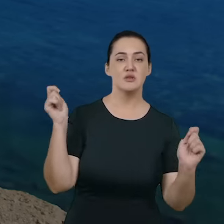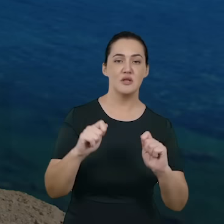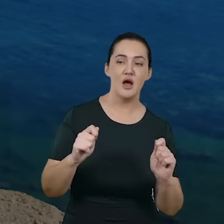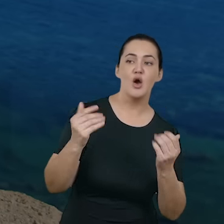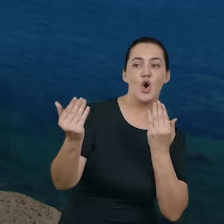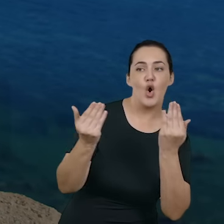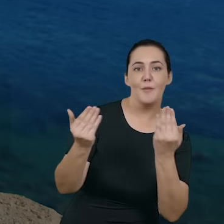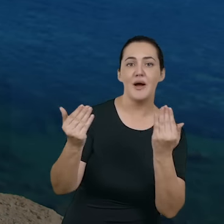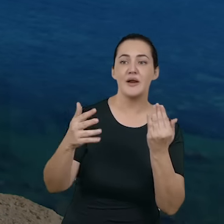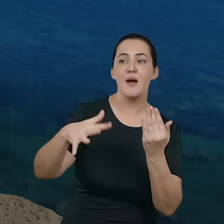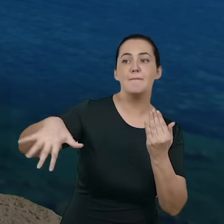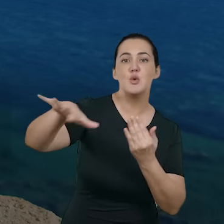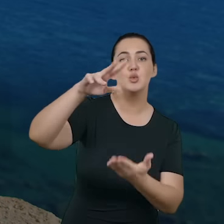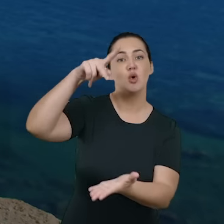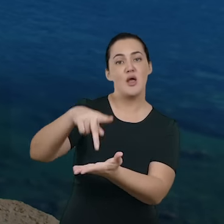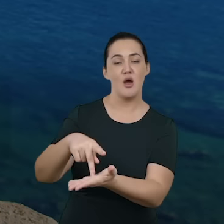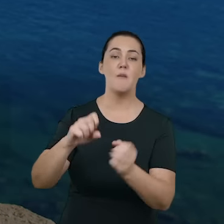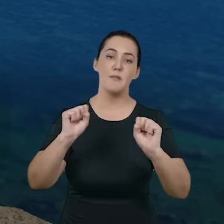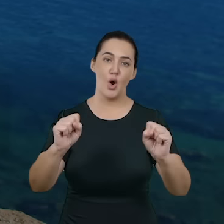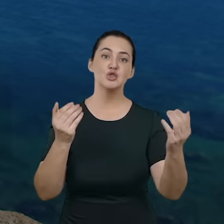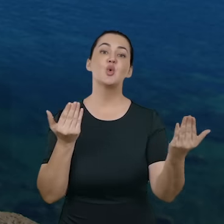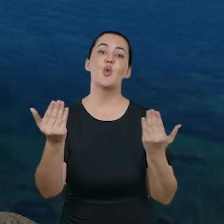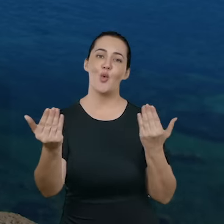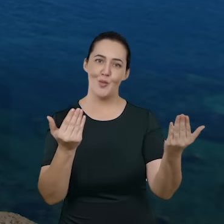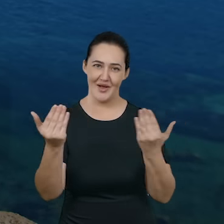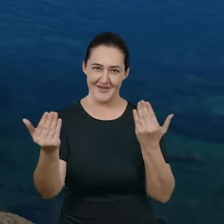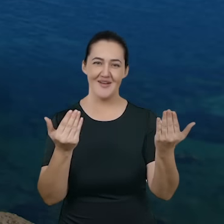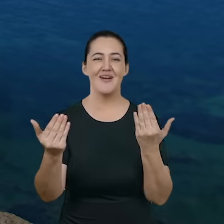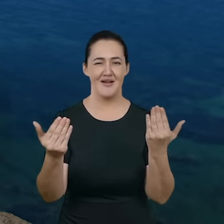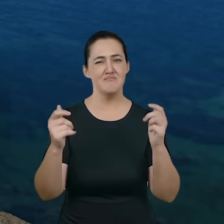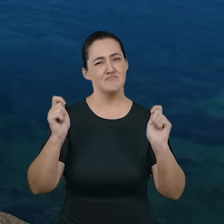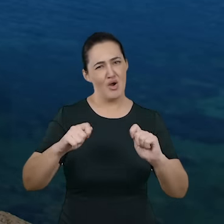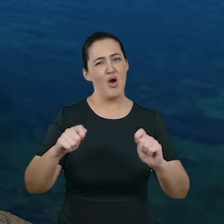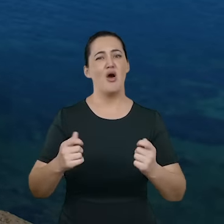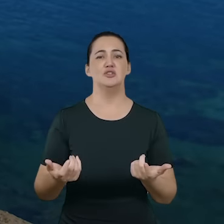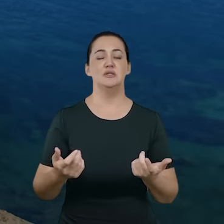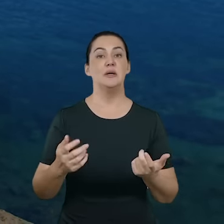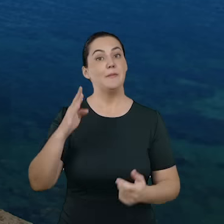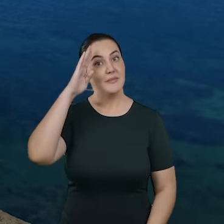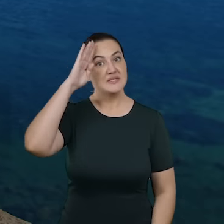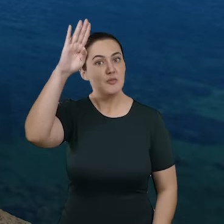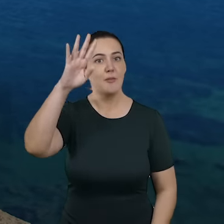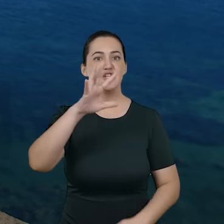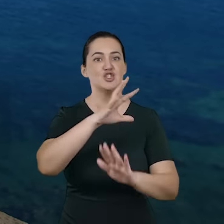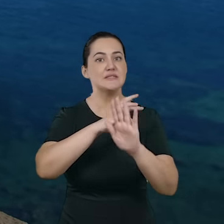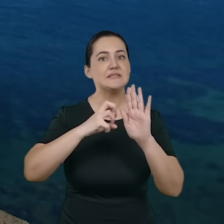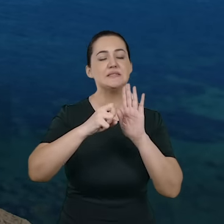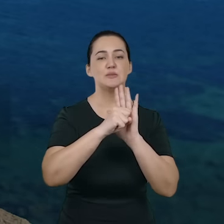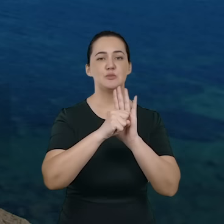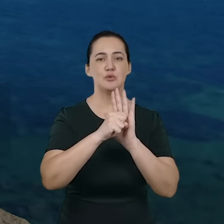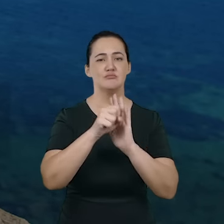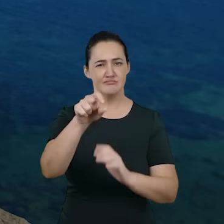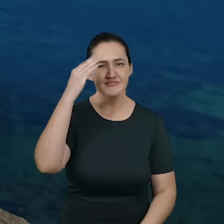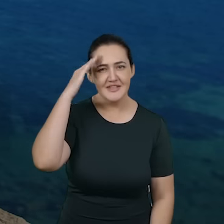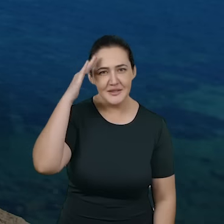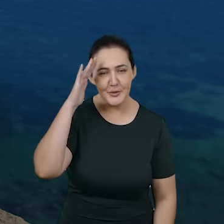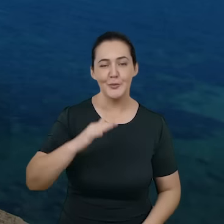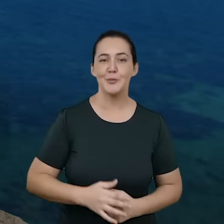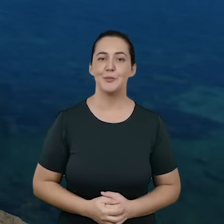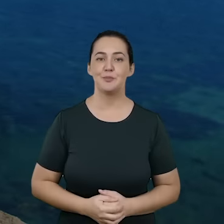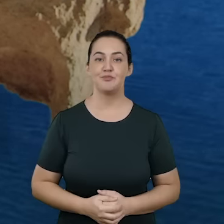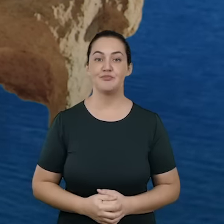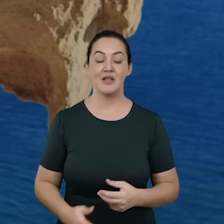ter um diálogo com o mundo em redor, especialmente com os elementos semióticos, com os símbolos. Ficou claro